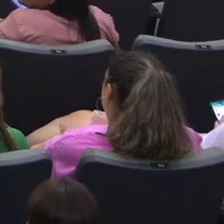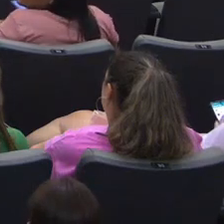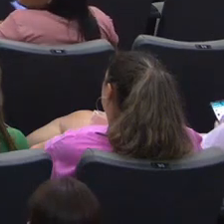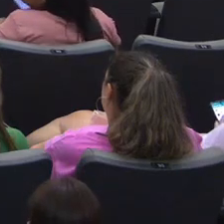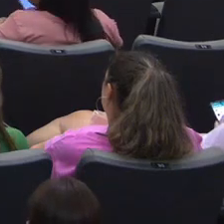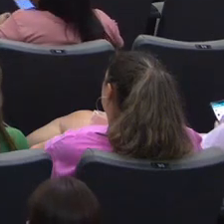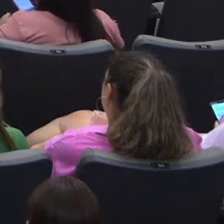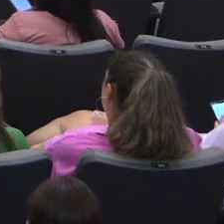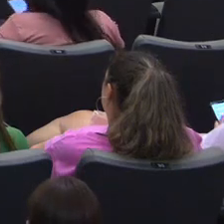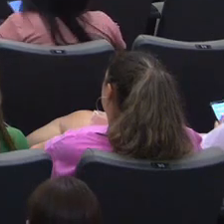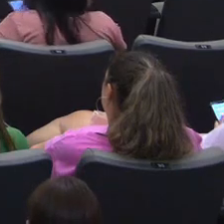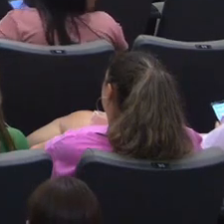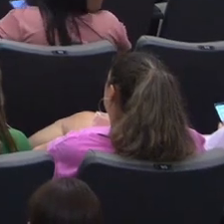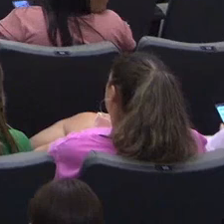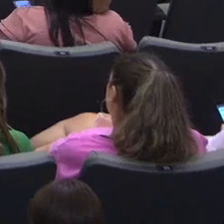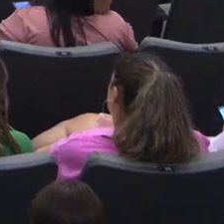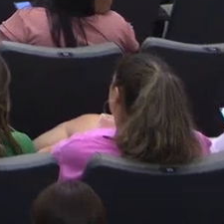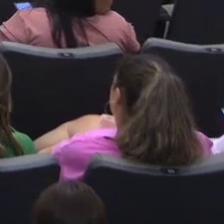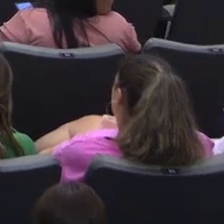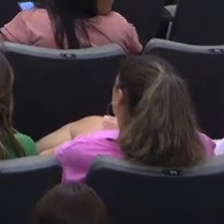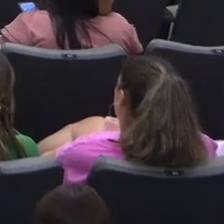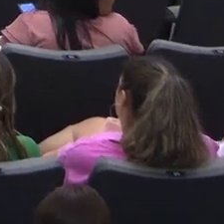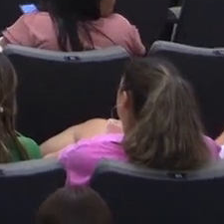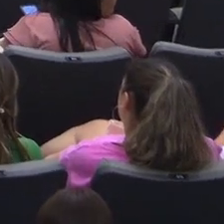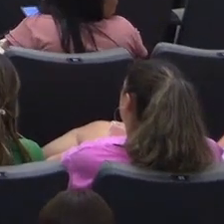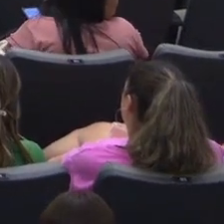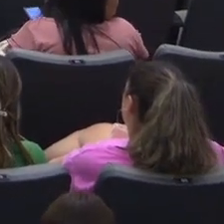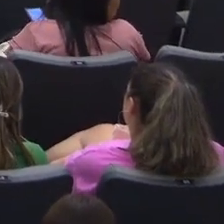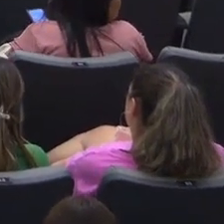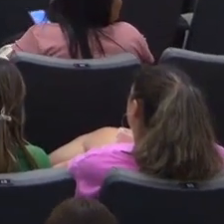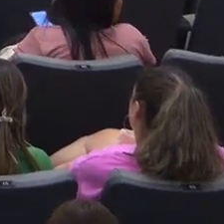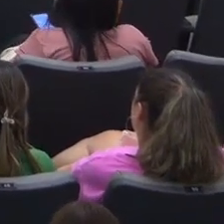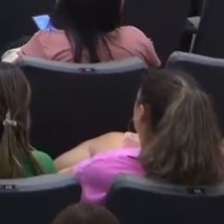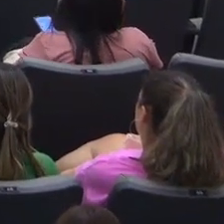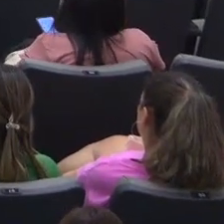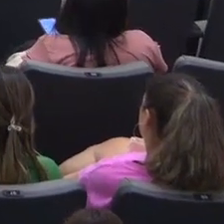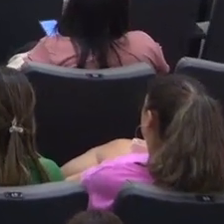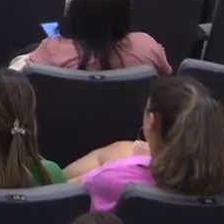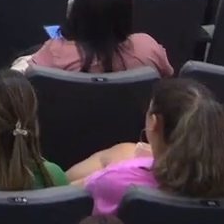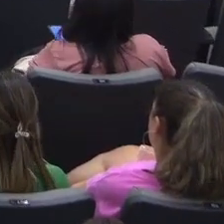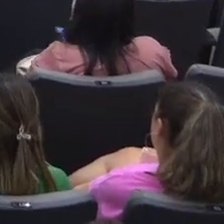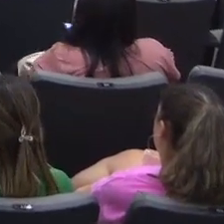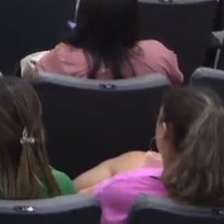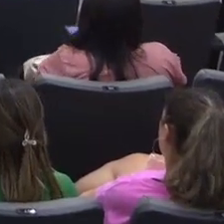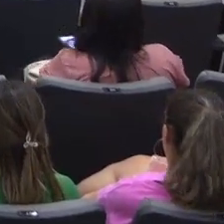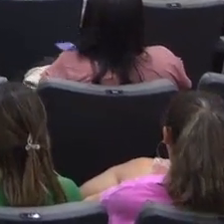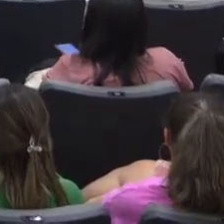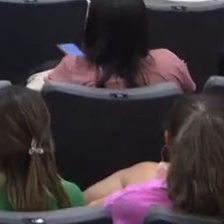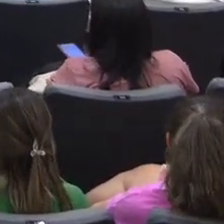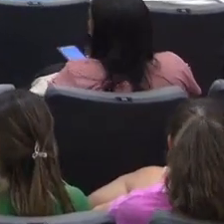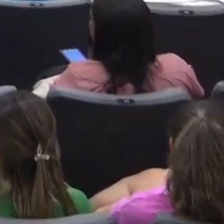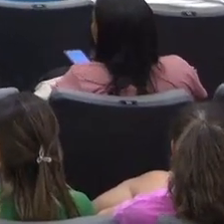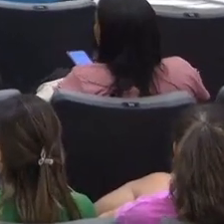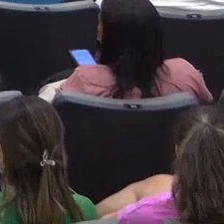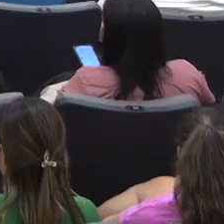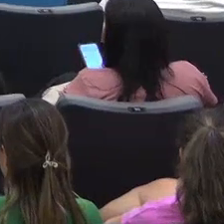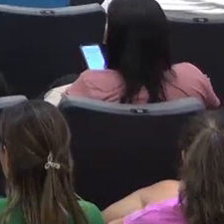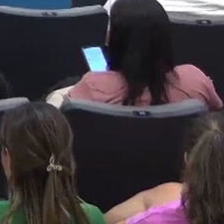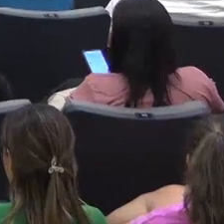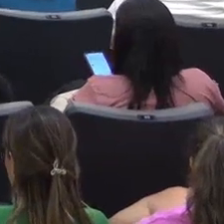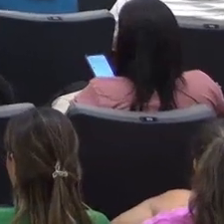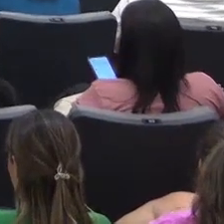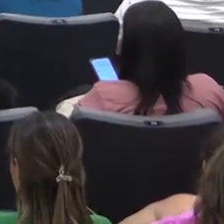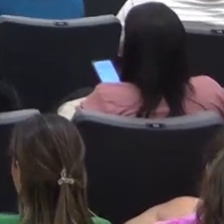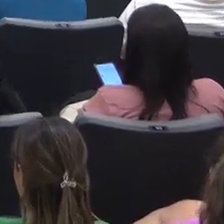fase da Ordem do dia que compreende discussão e votação de pareceres sobre proposições sujeitas à apreciação do plenário